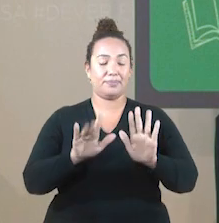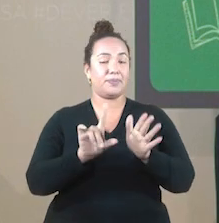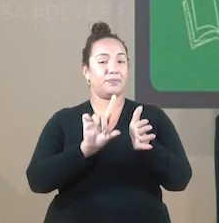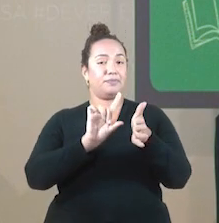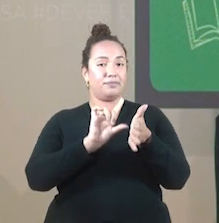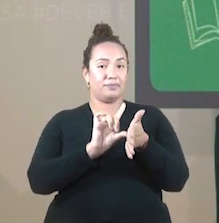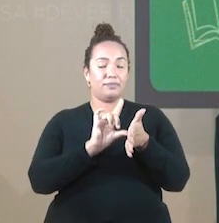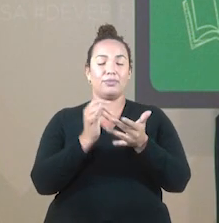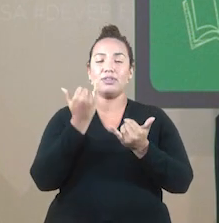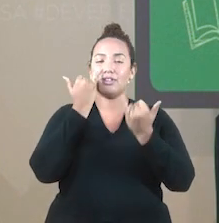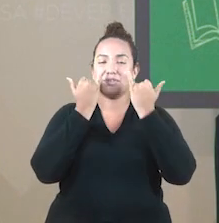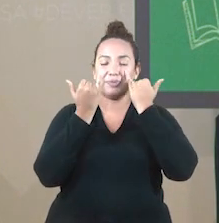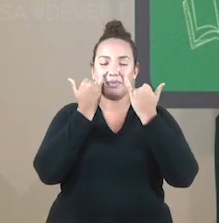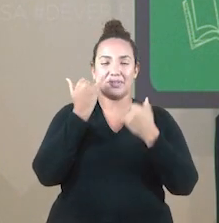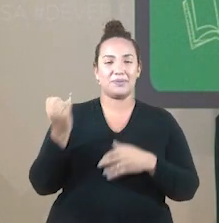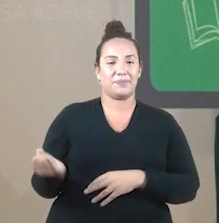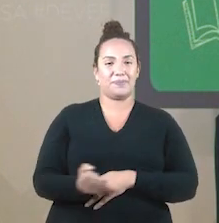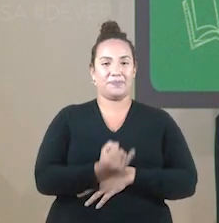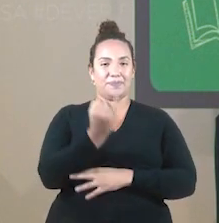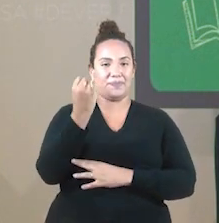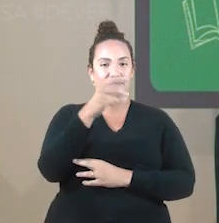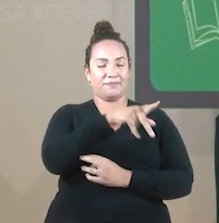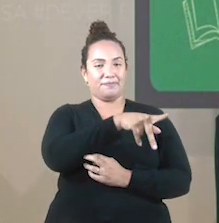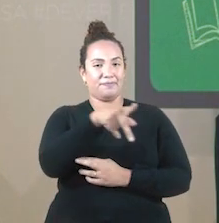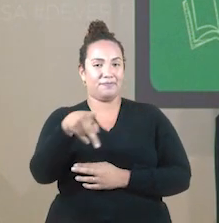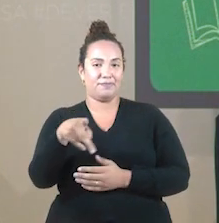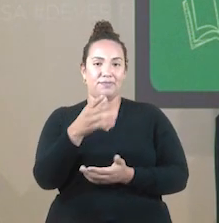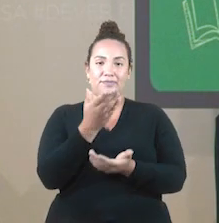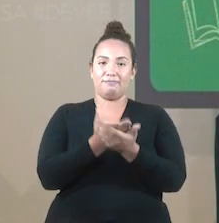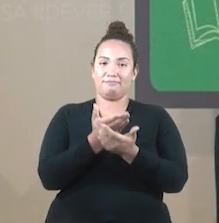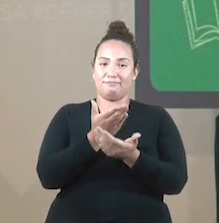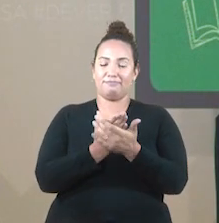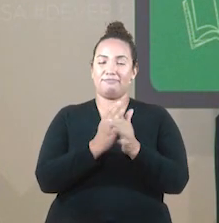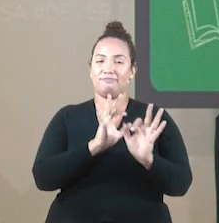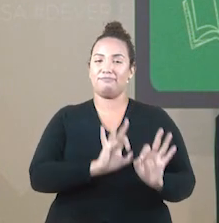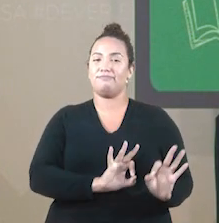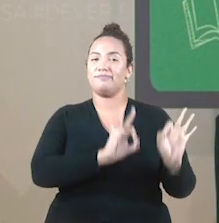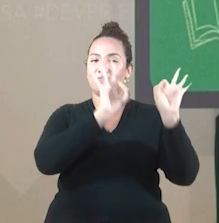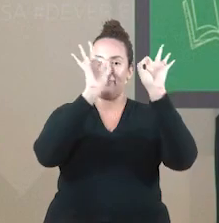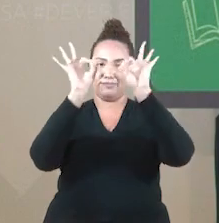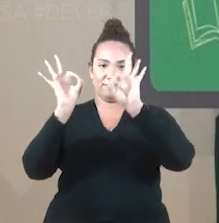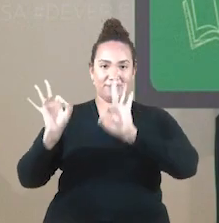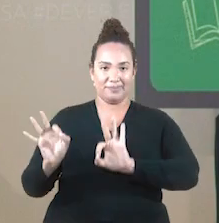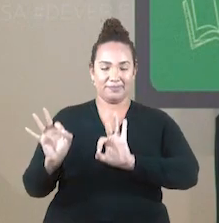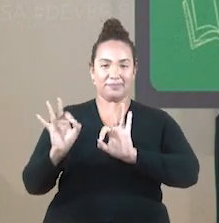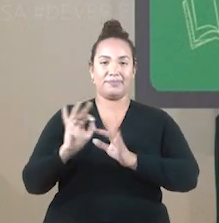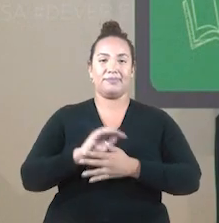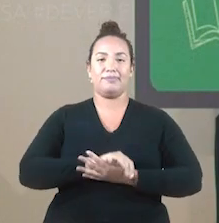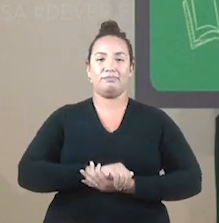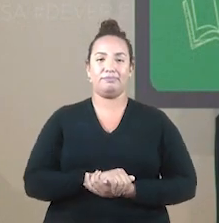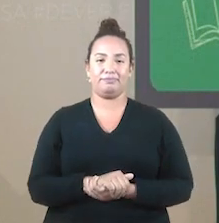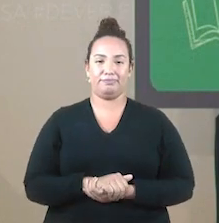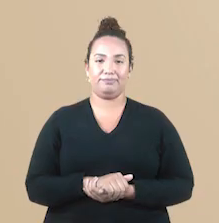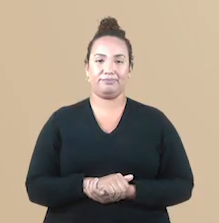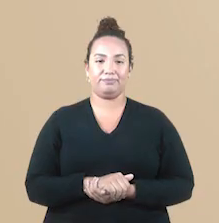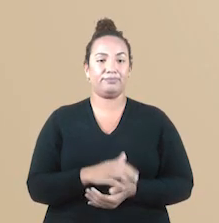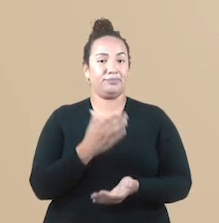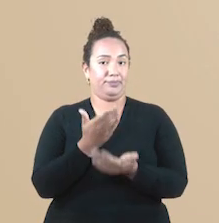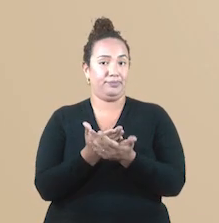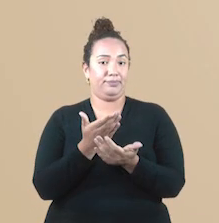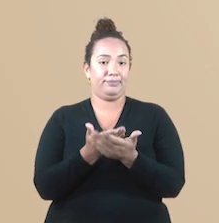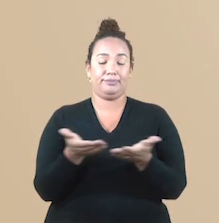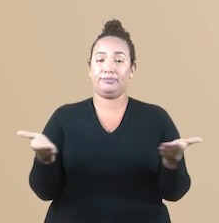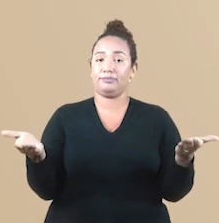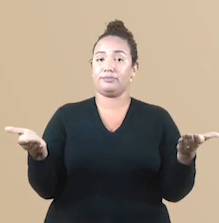Antes de começar, há algumas informações para os professores e professoras que estiverem nos acompanhando.